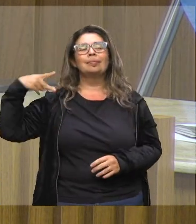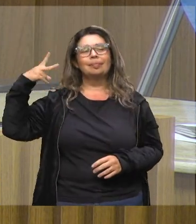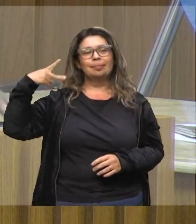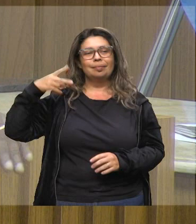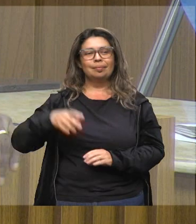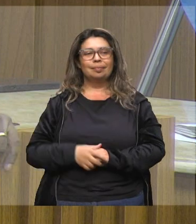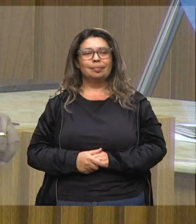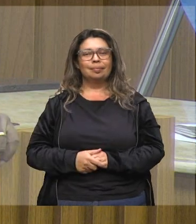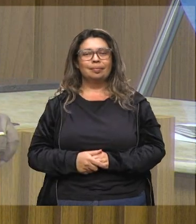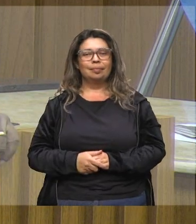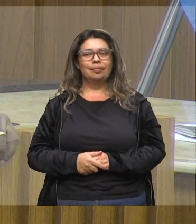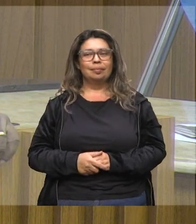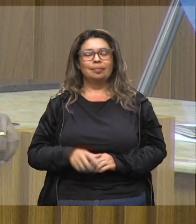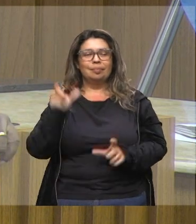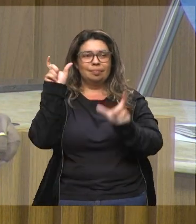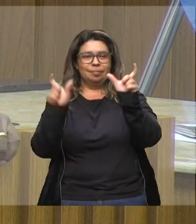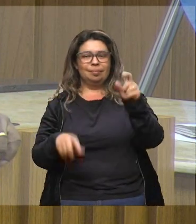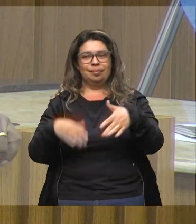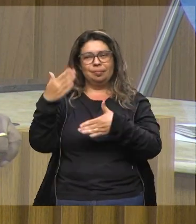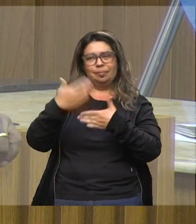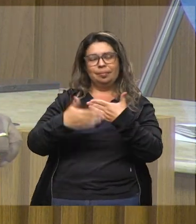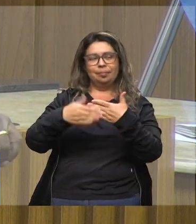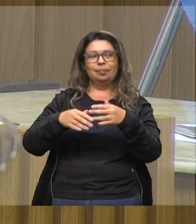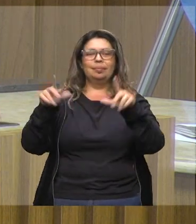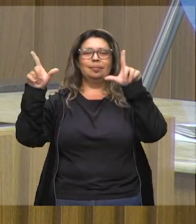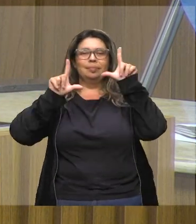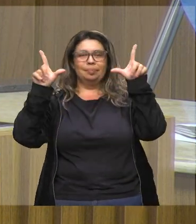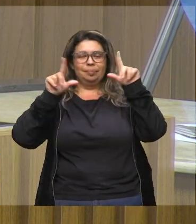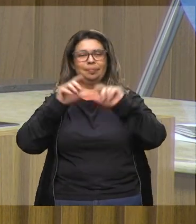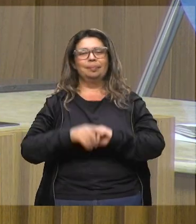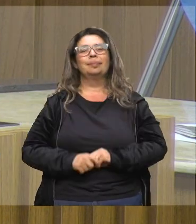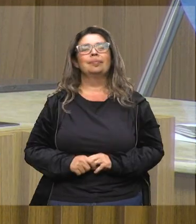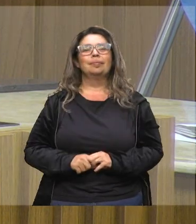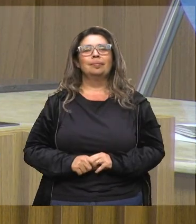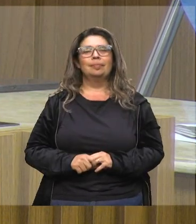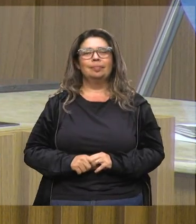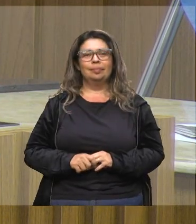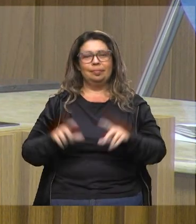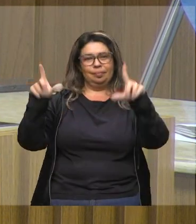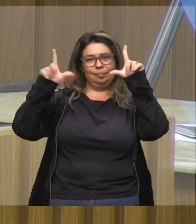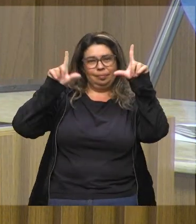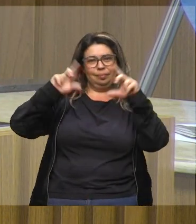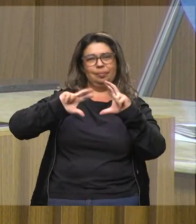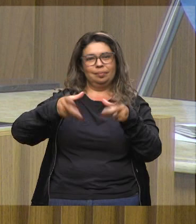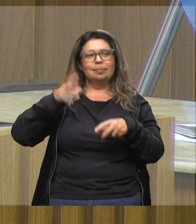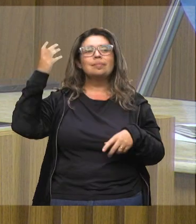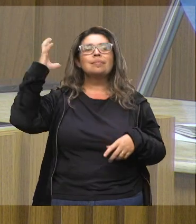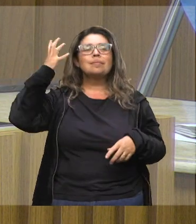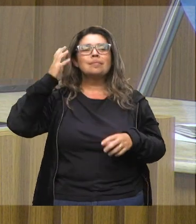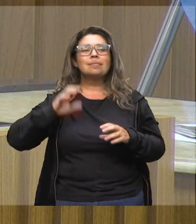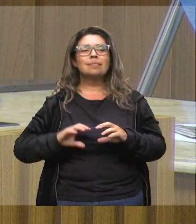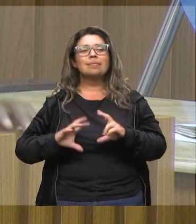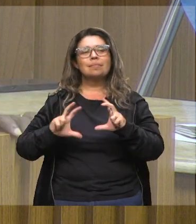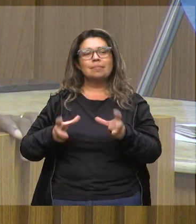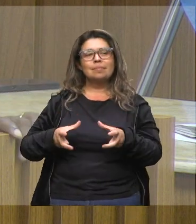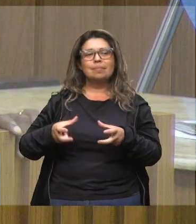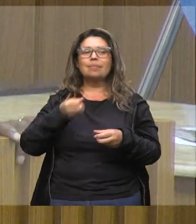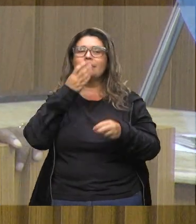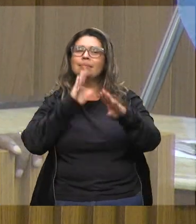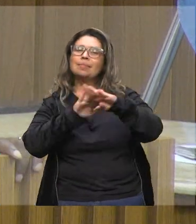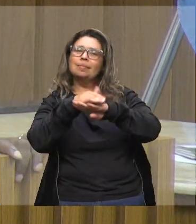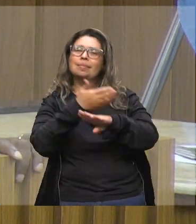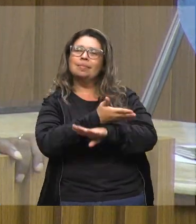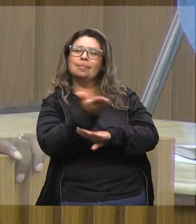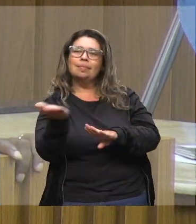vereadores, público presente, pessoas que nos assistem através da TV Câmara, também da Rádio Câmara. Muito boa noite a todos.